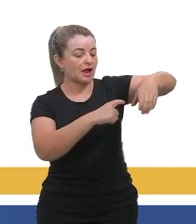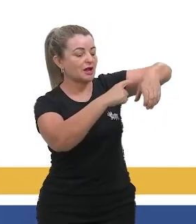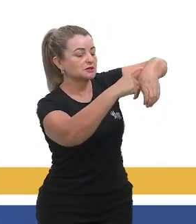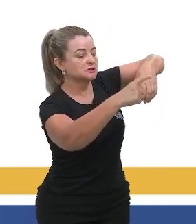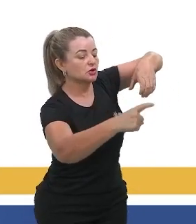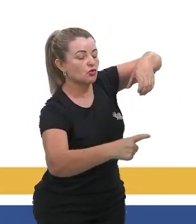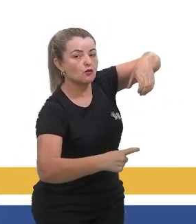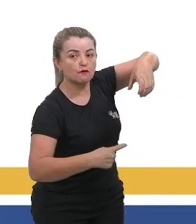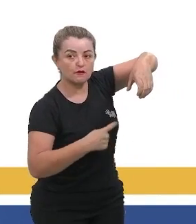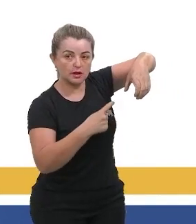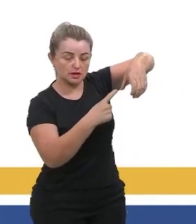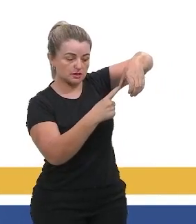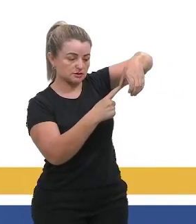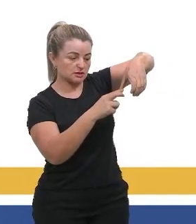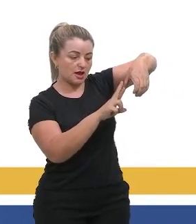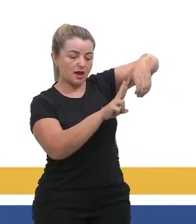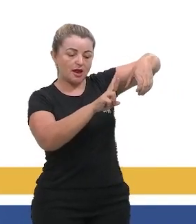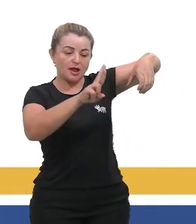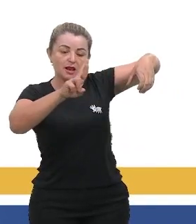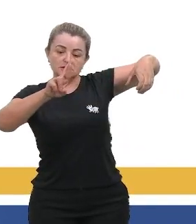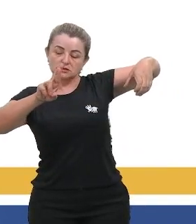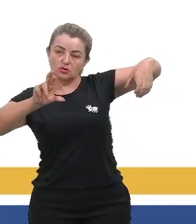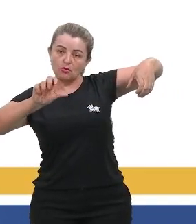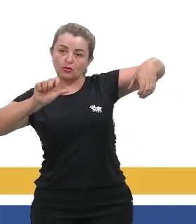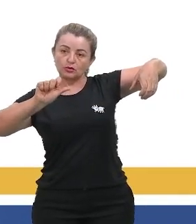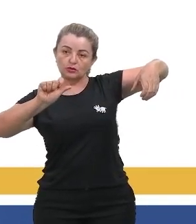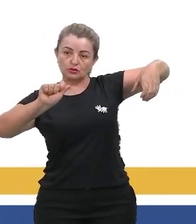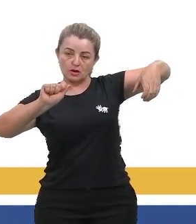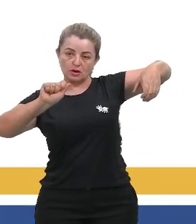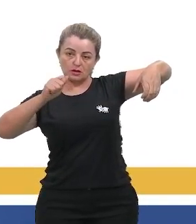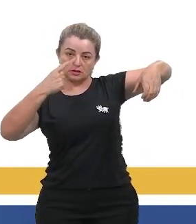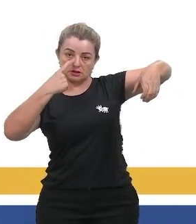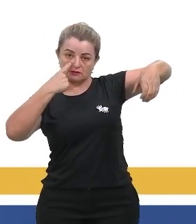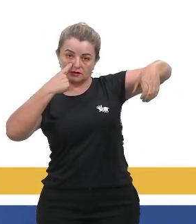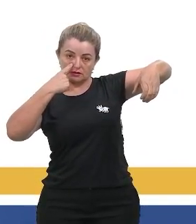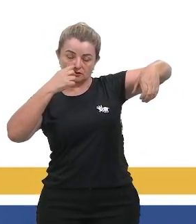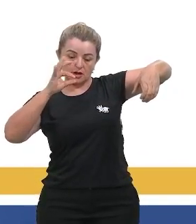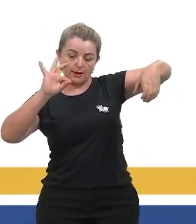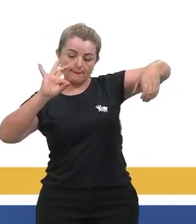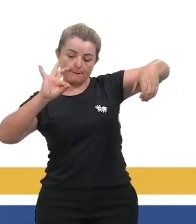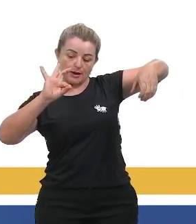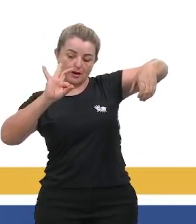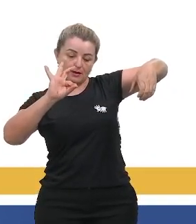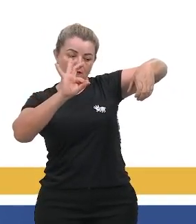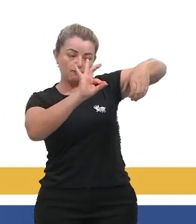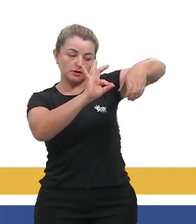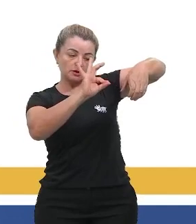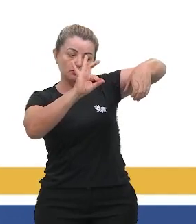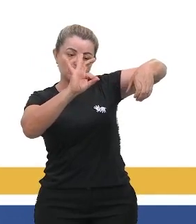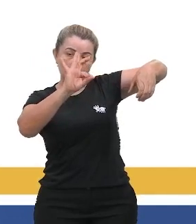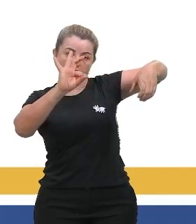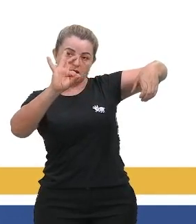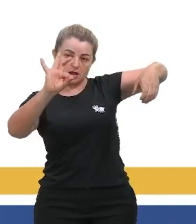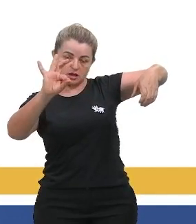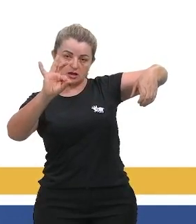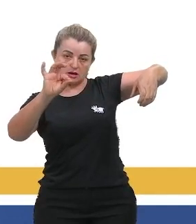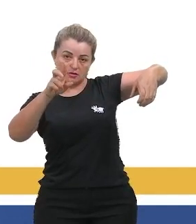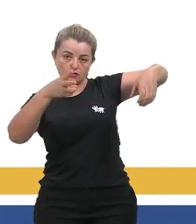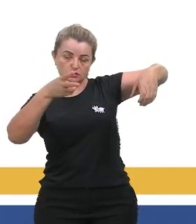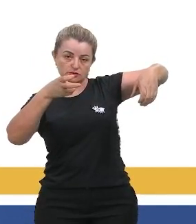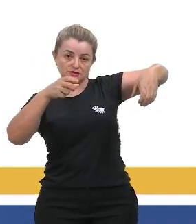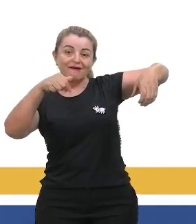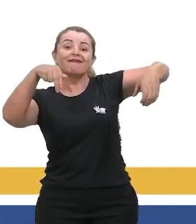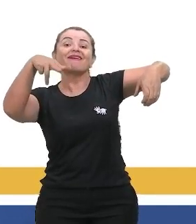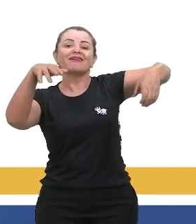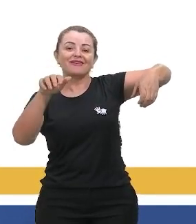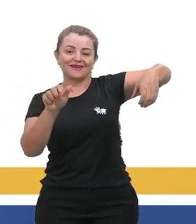em relação ao ponto A. Se você olhar direitinho aqui, eu vou traçar uma linha para você perceber quem